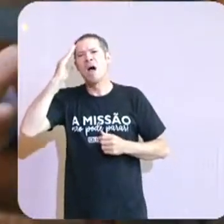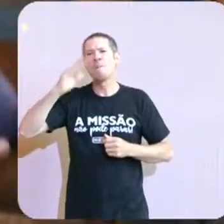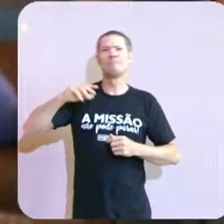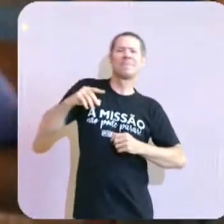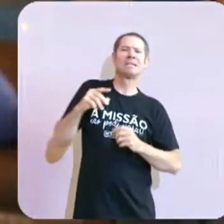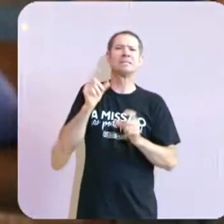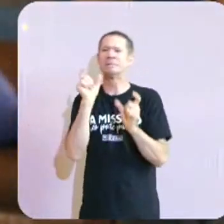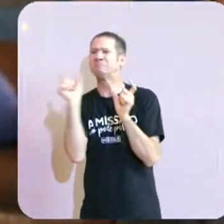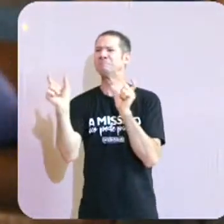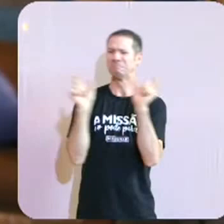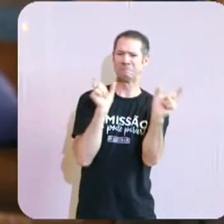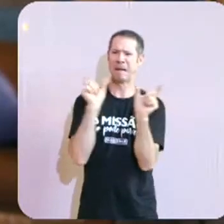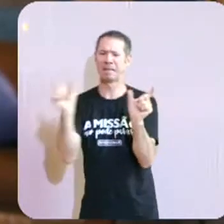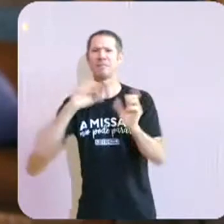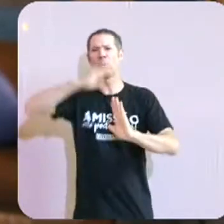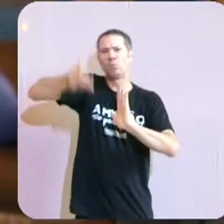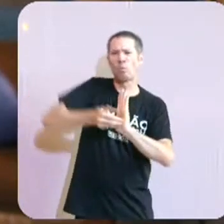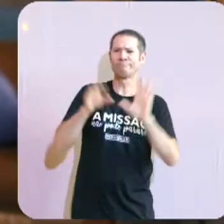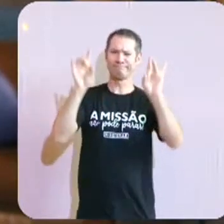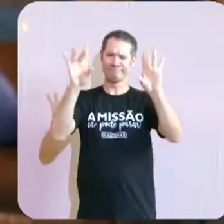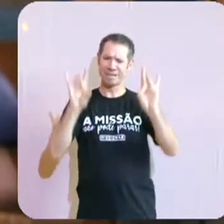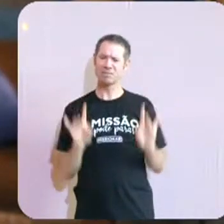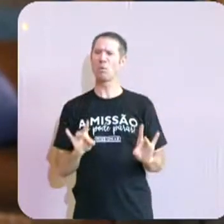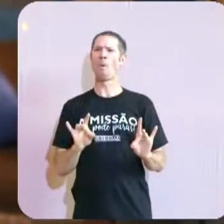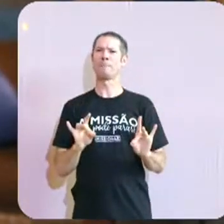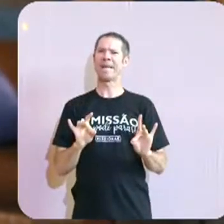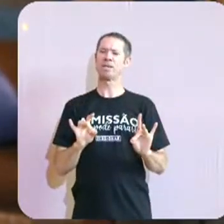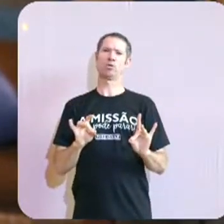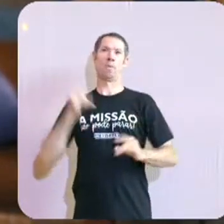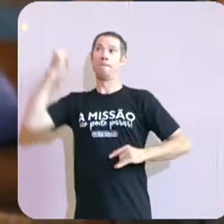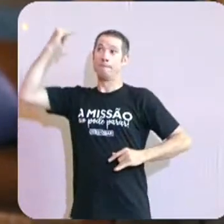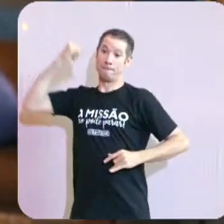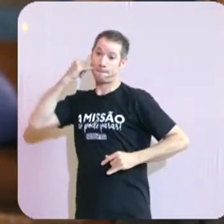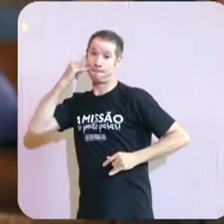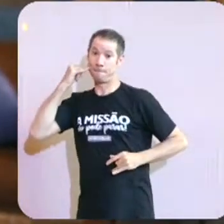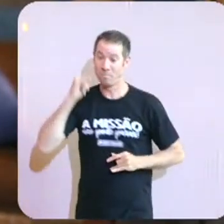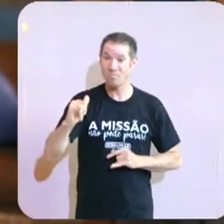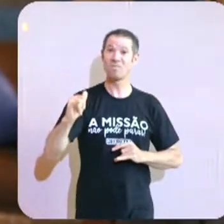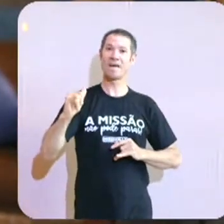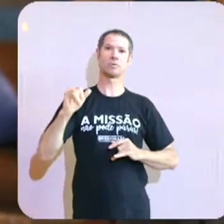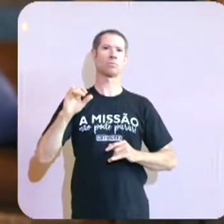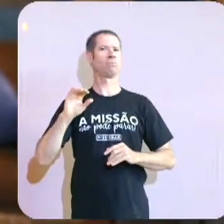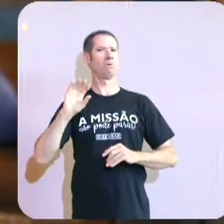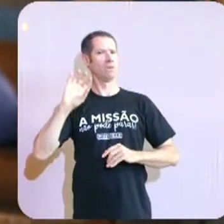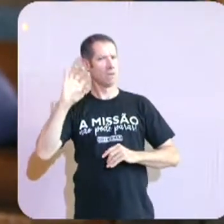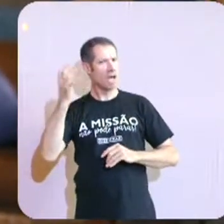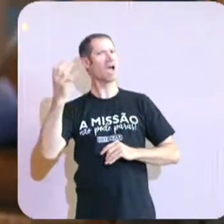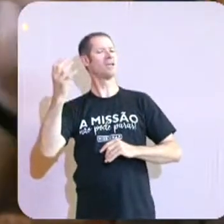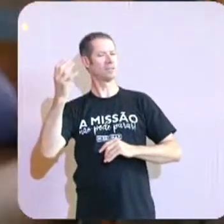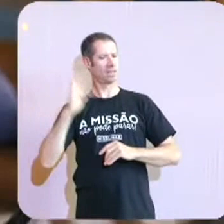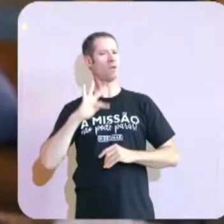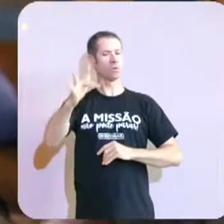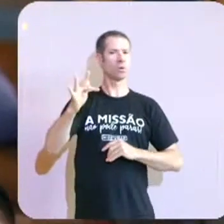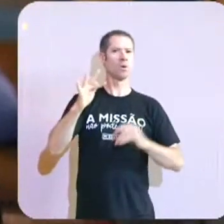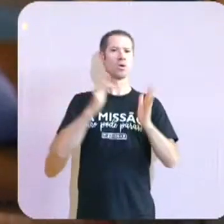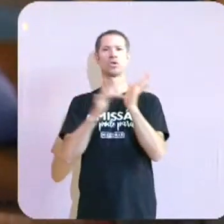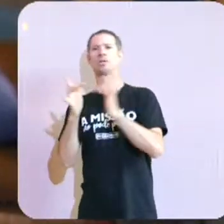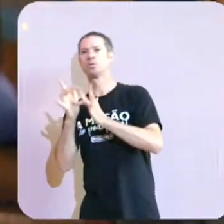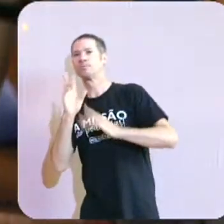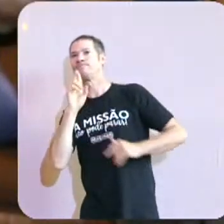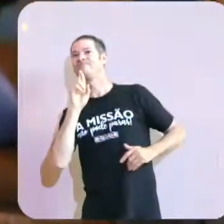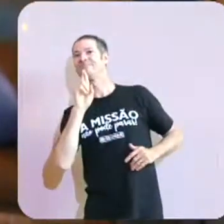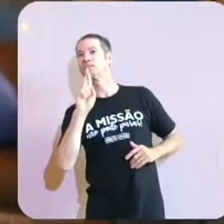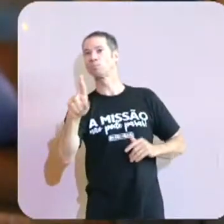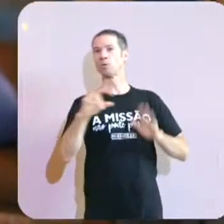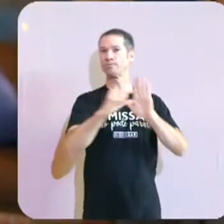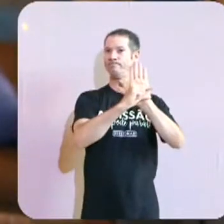aquelas palavras todas, especialmente no aspecto profético que elas tinham, se realizariam. E aí então Jesus responde com